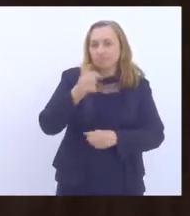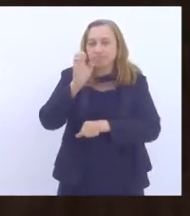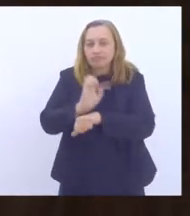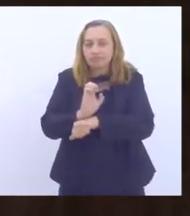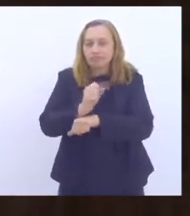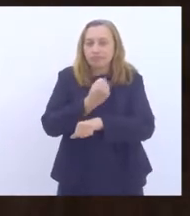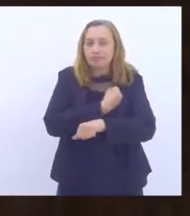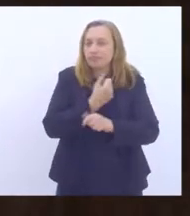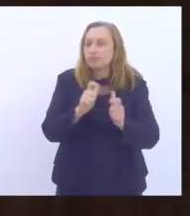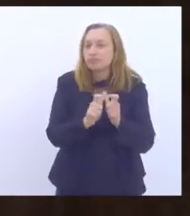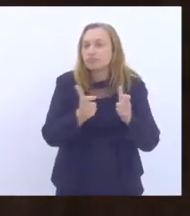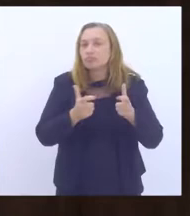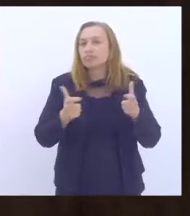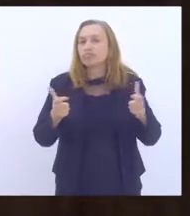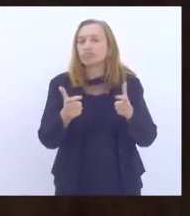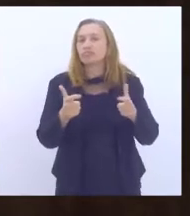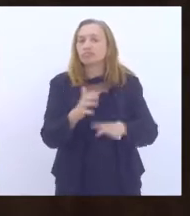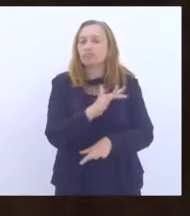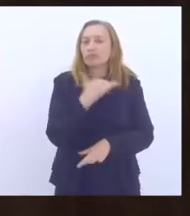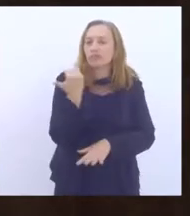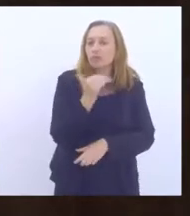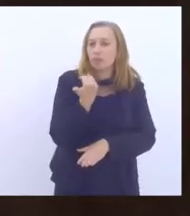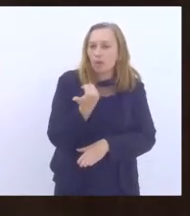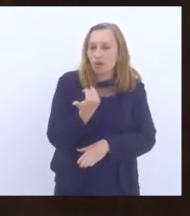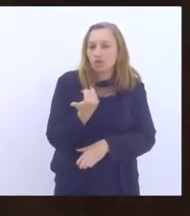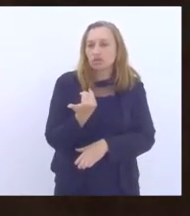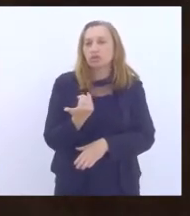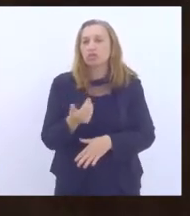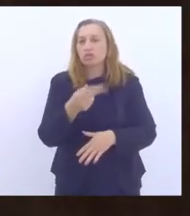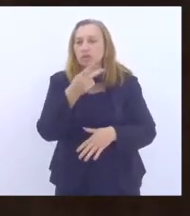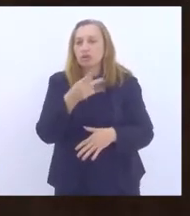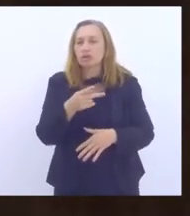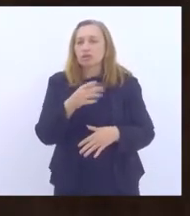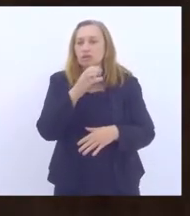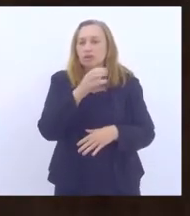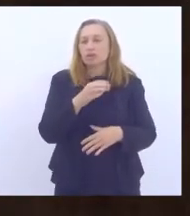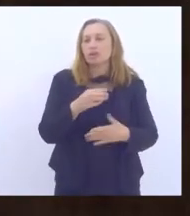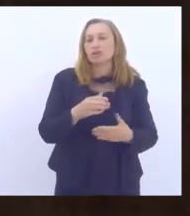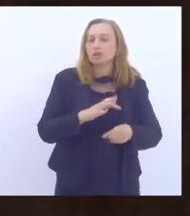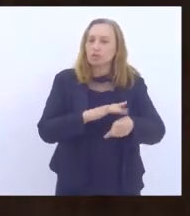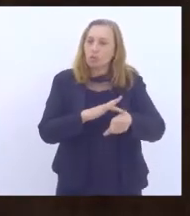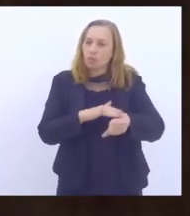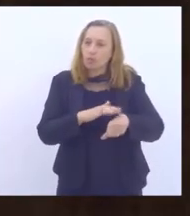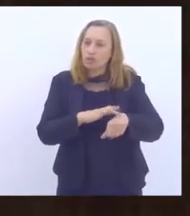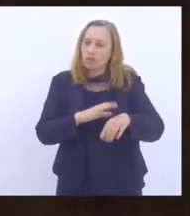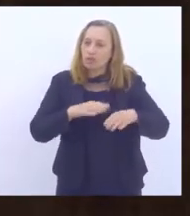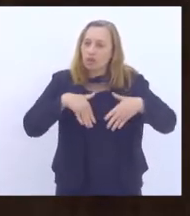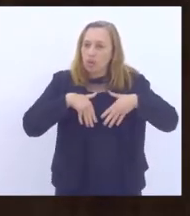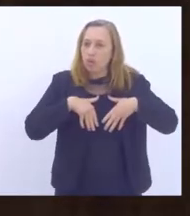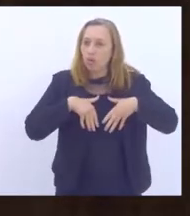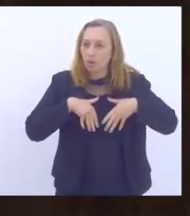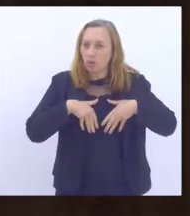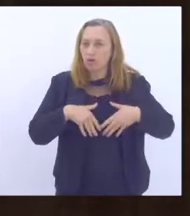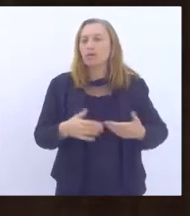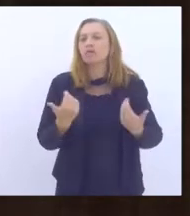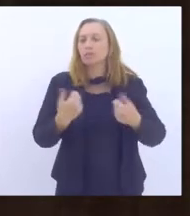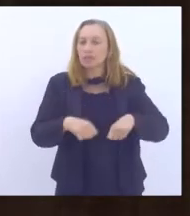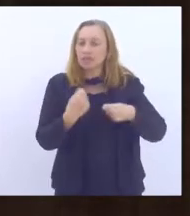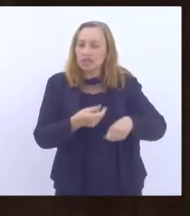estado com maior indicativo de morte por tuberculose a tuberculose ela vai precisar não só do